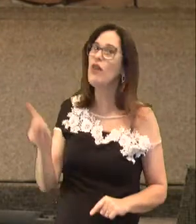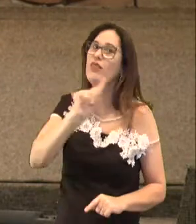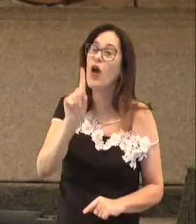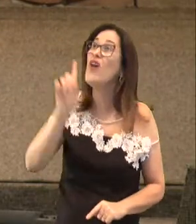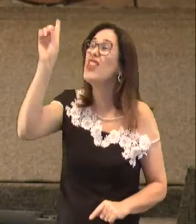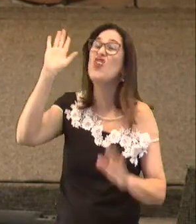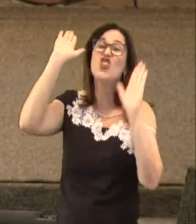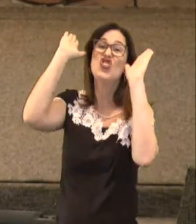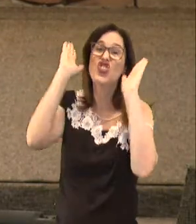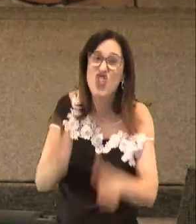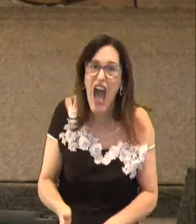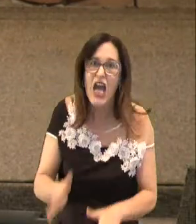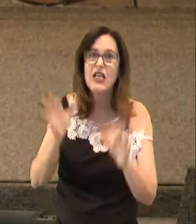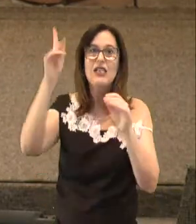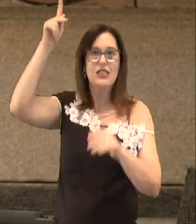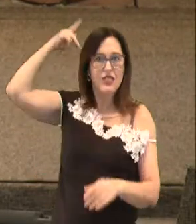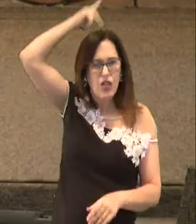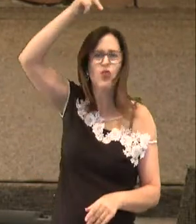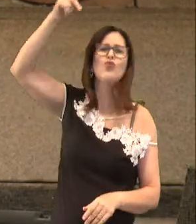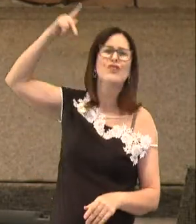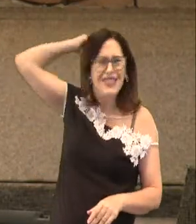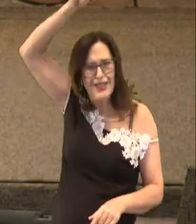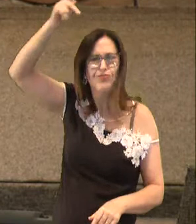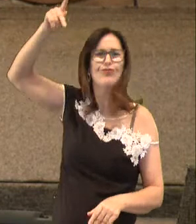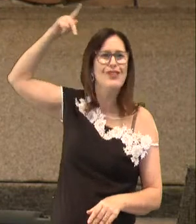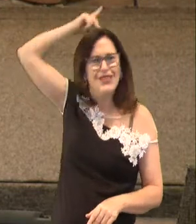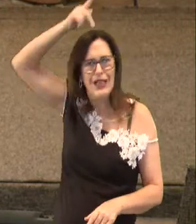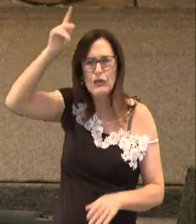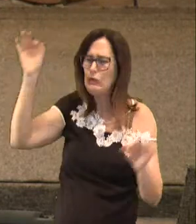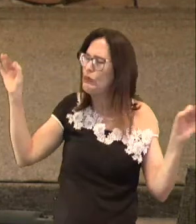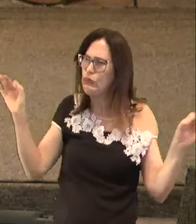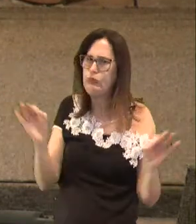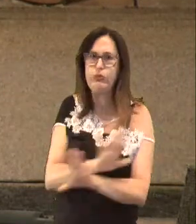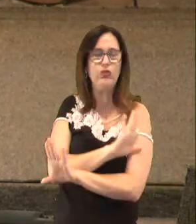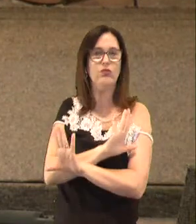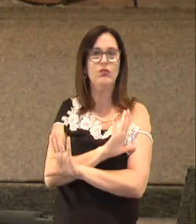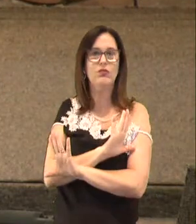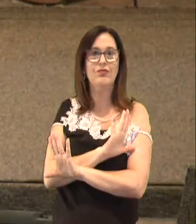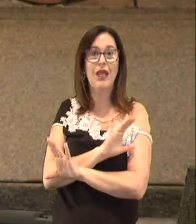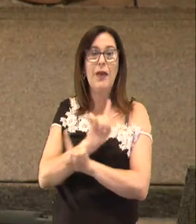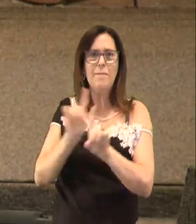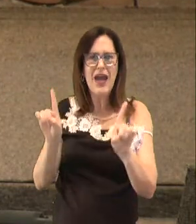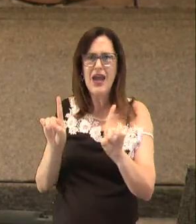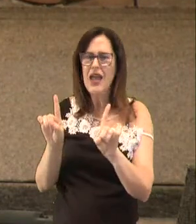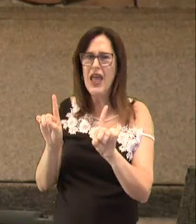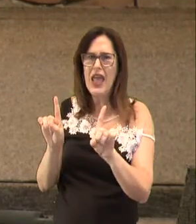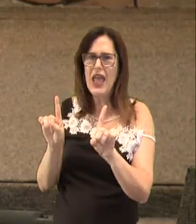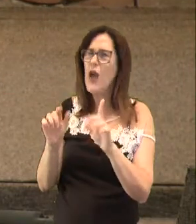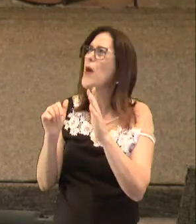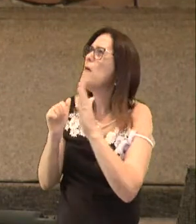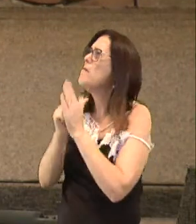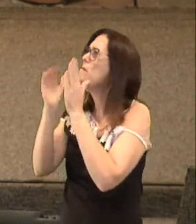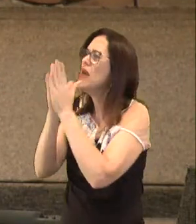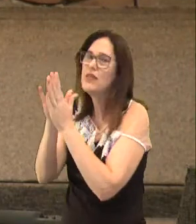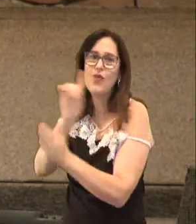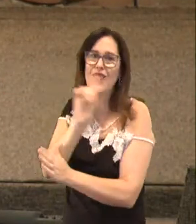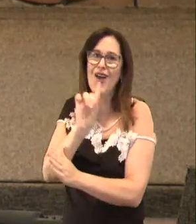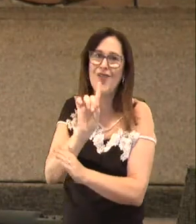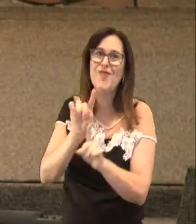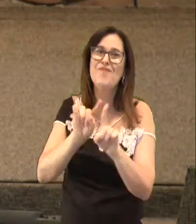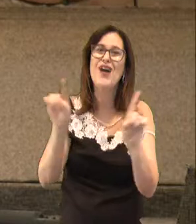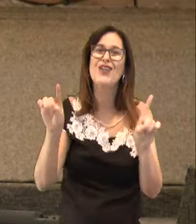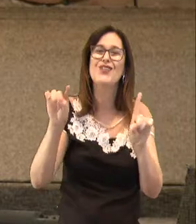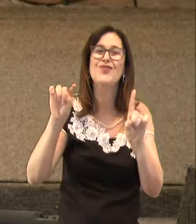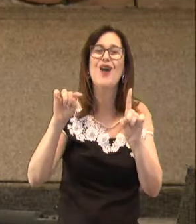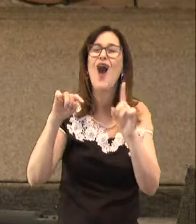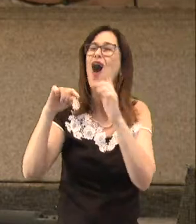já é santo, santo, santo. Não se trata, portanto, de uma petição, mas de uma adoração.